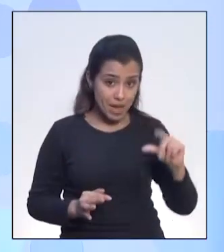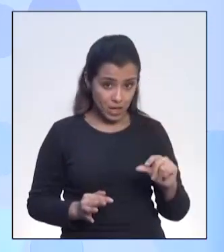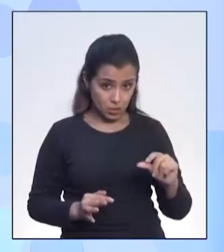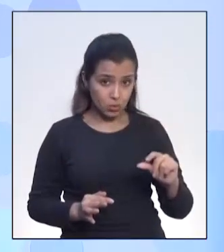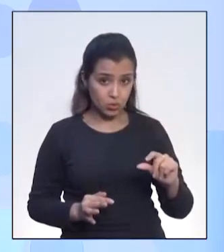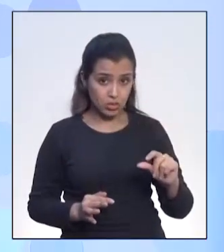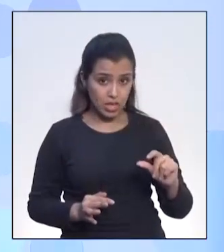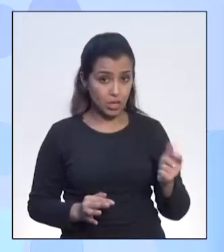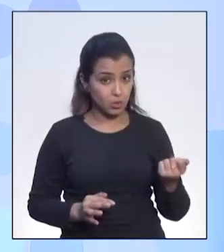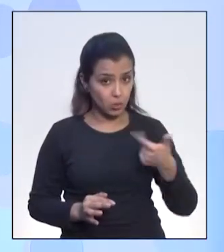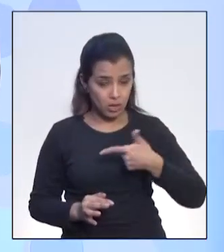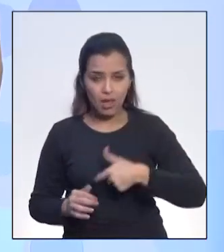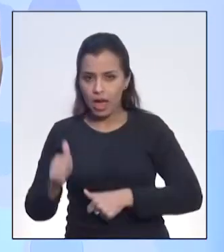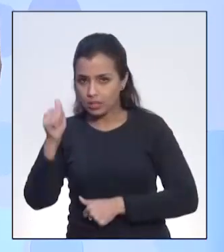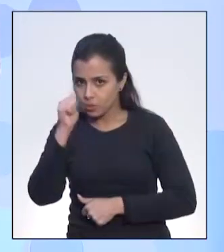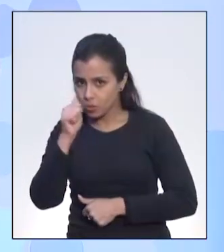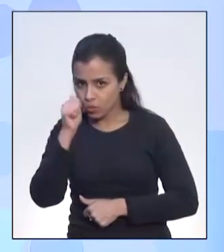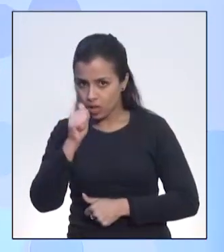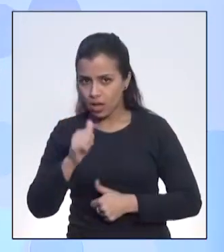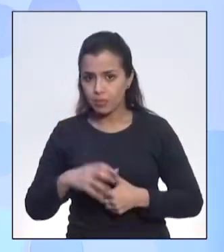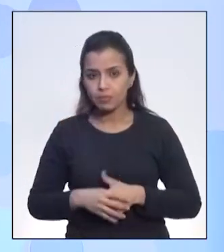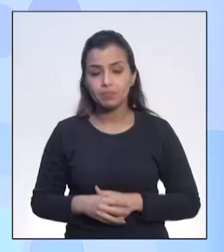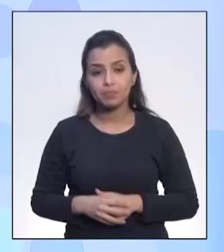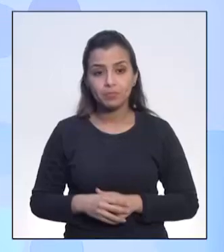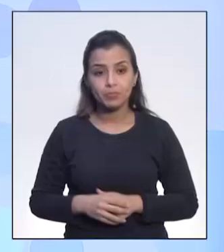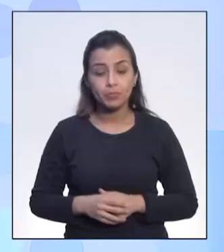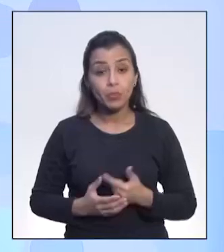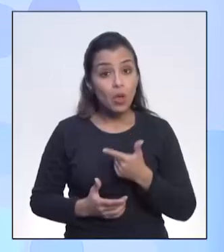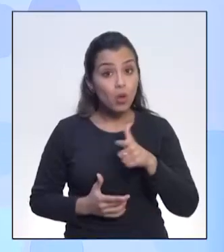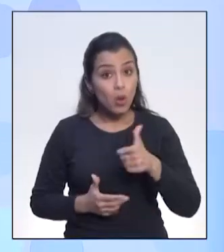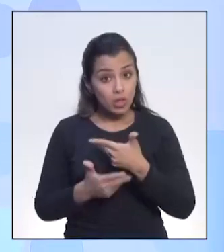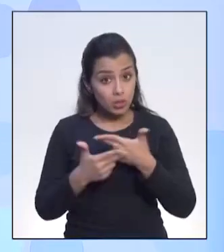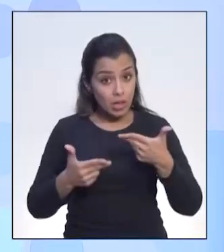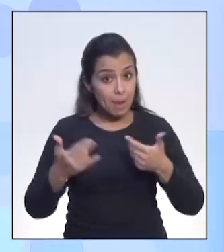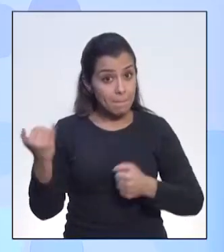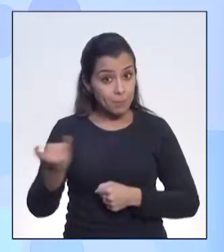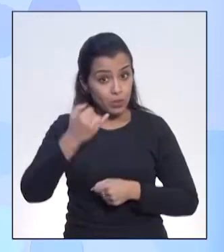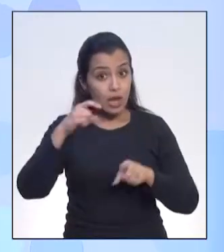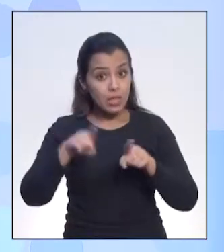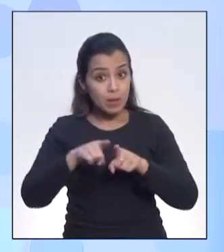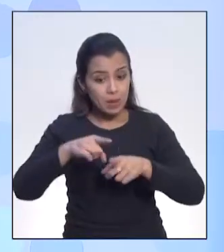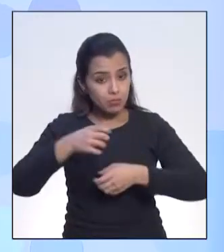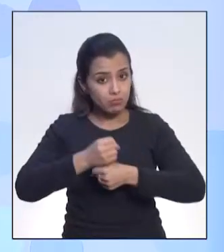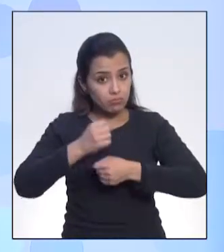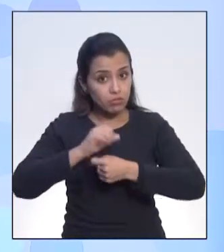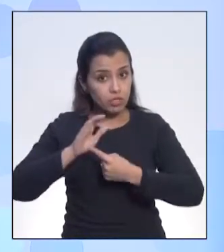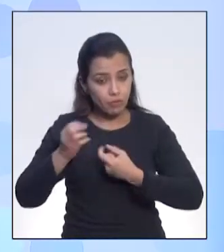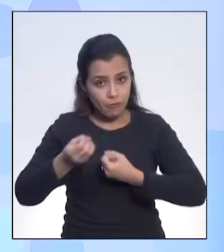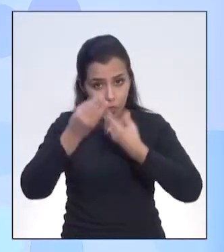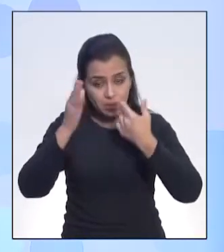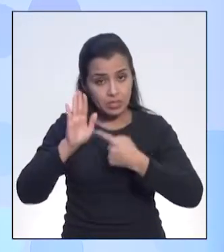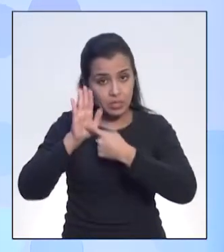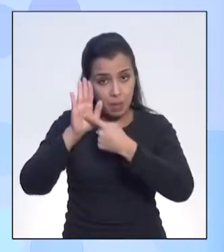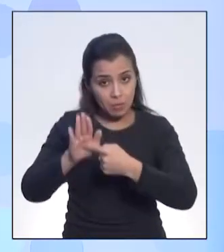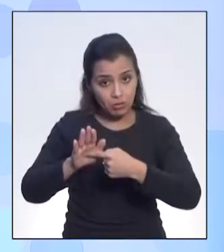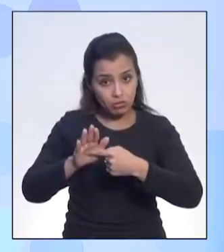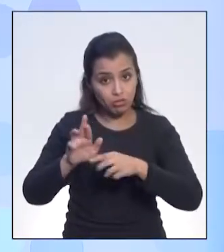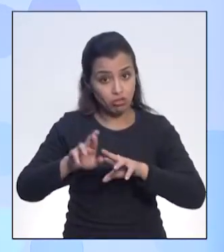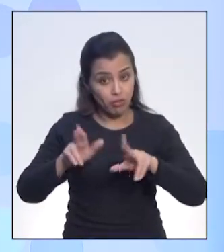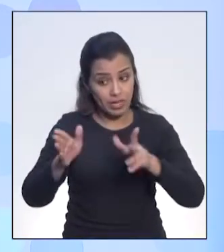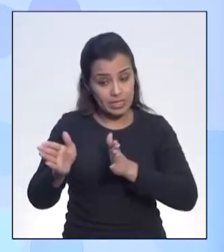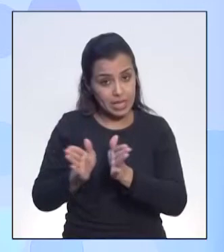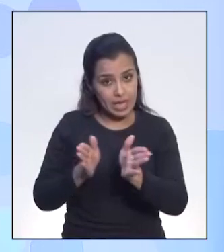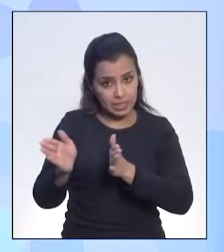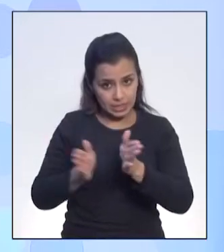acesso à universidade do que as mulheres. Outro fator importante dos dados que nós estamos trabalhando sobre a diferença de